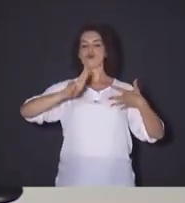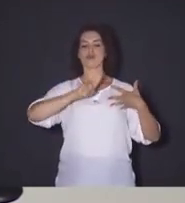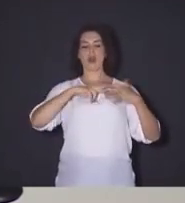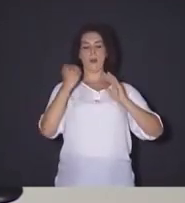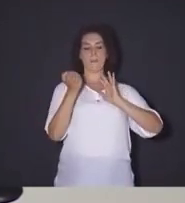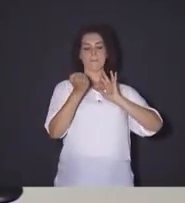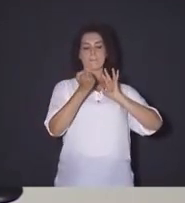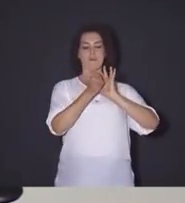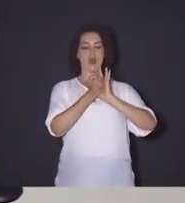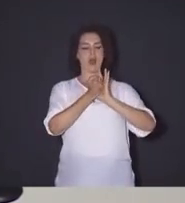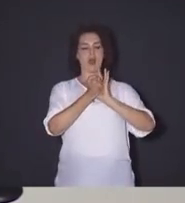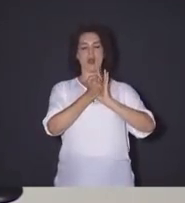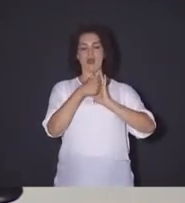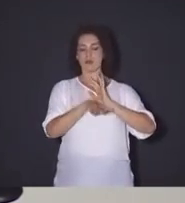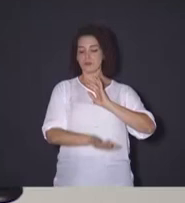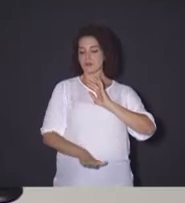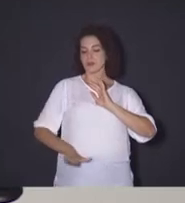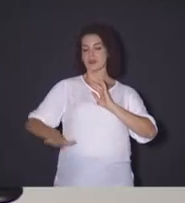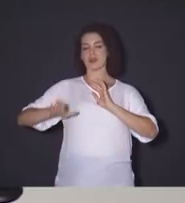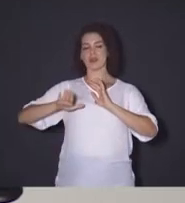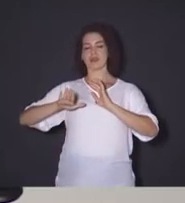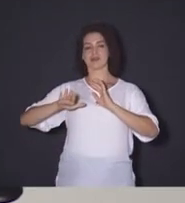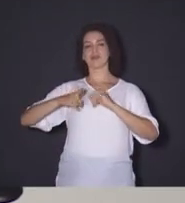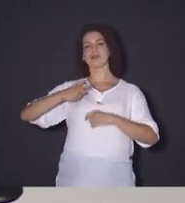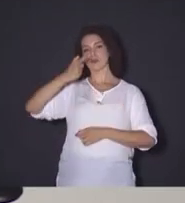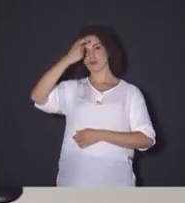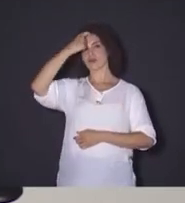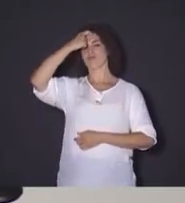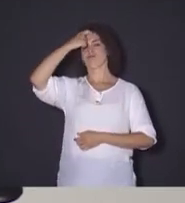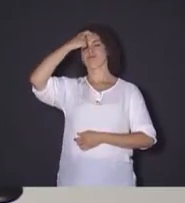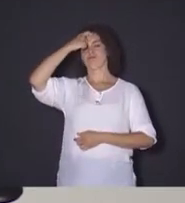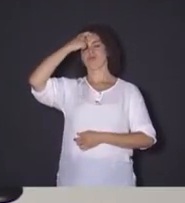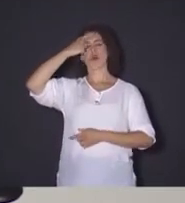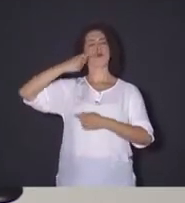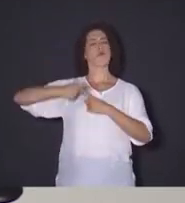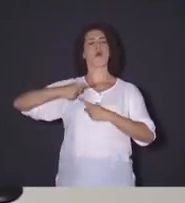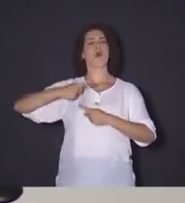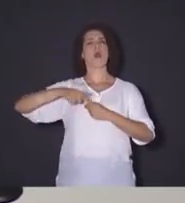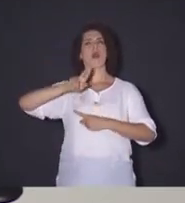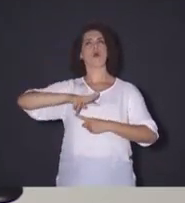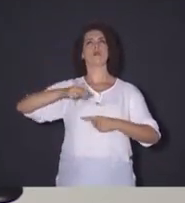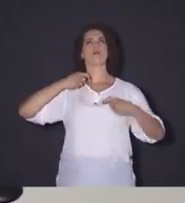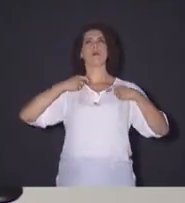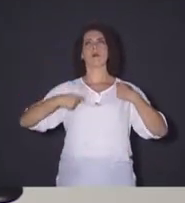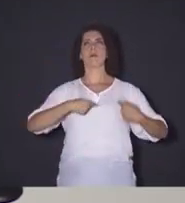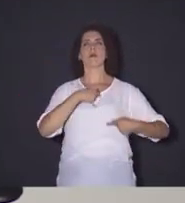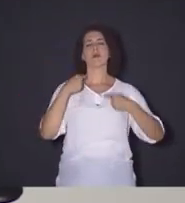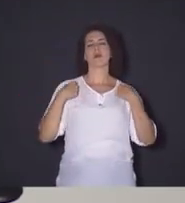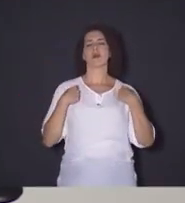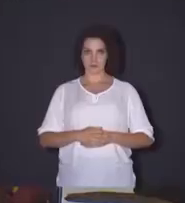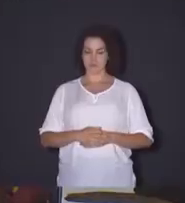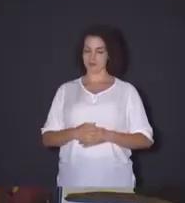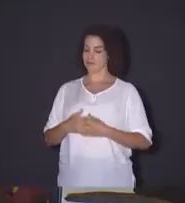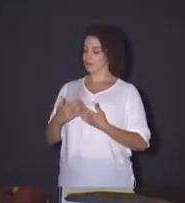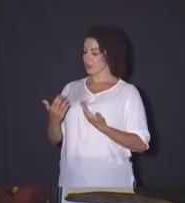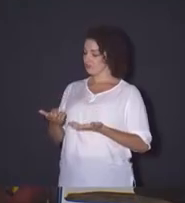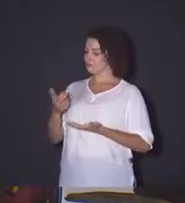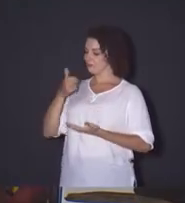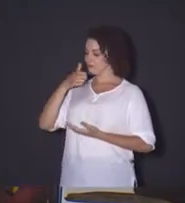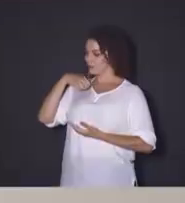desde pequena com consciência do motivo e por que que eles verdadeiramente estão usando